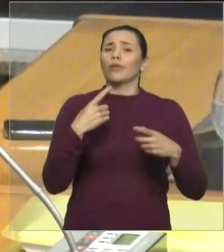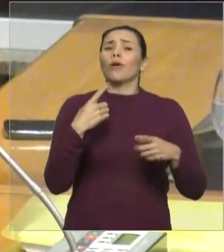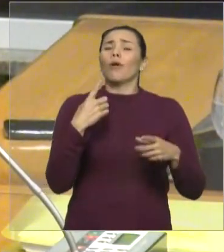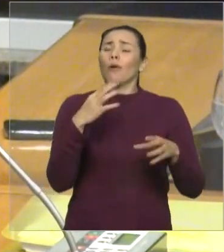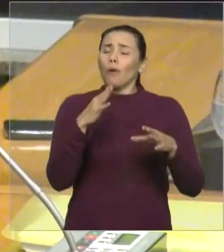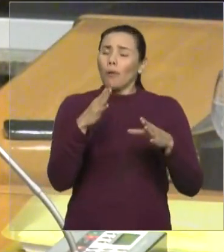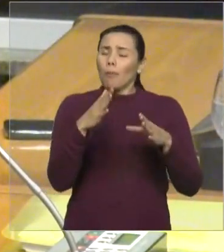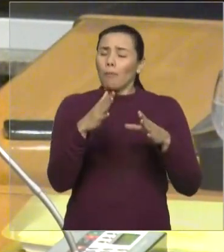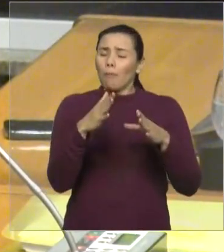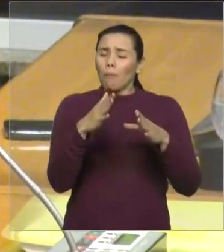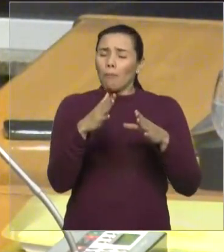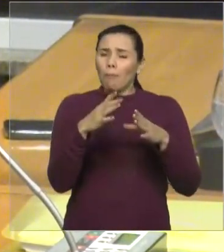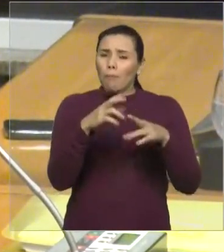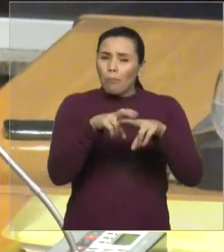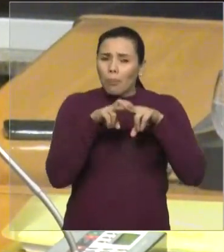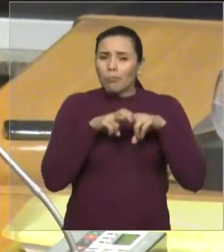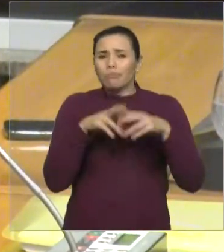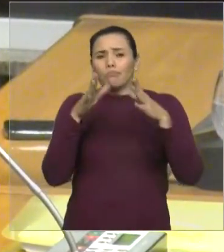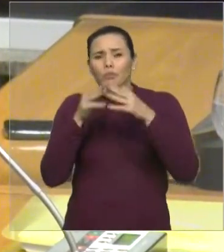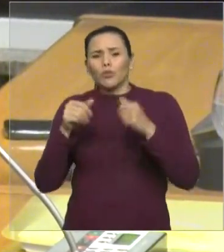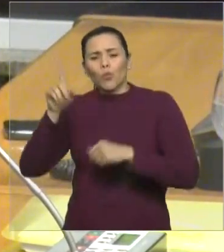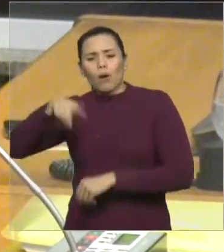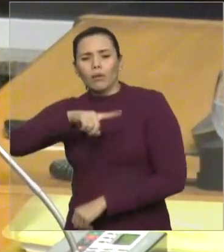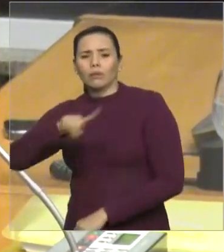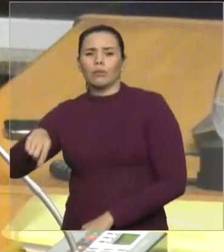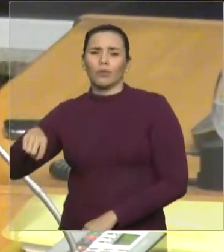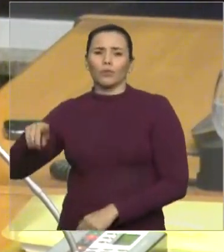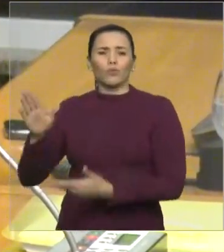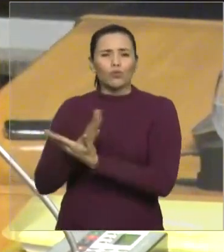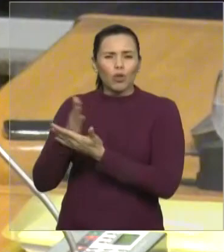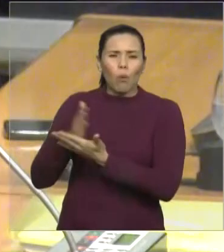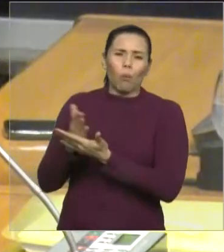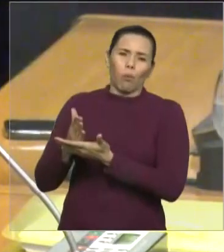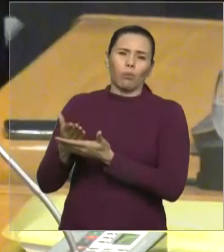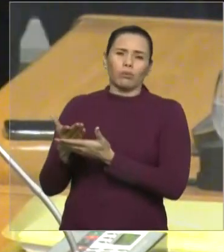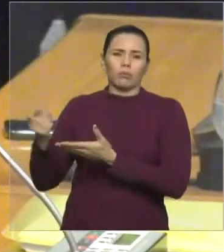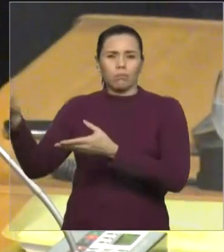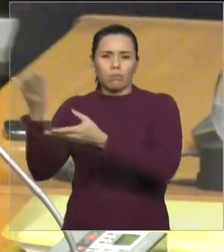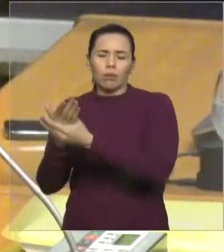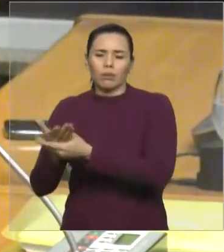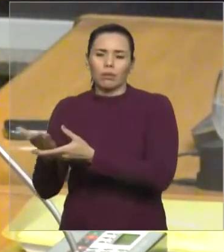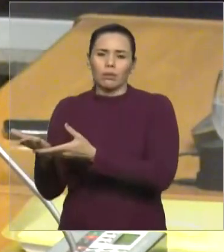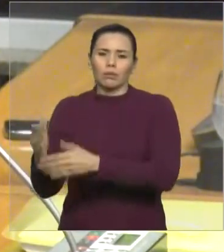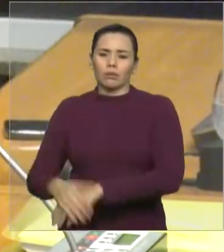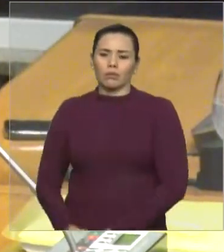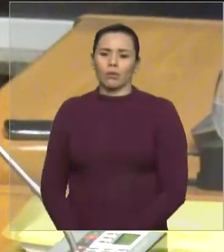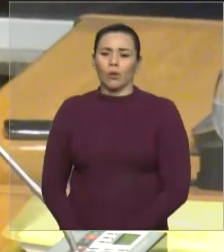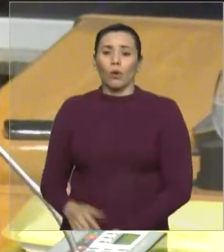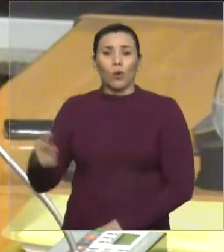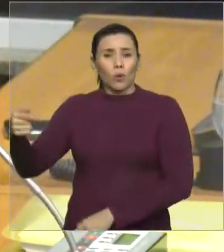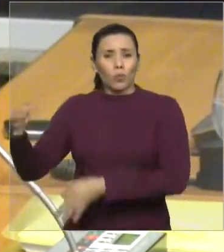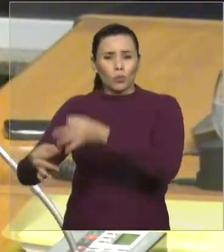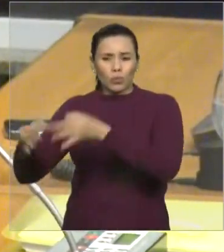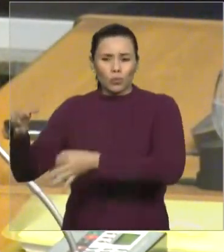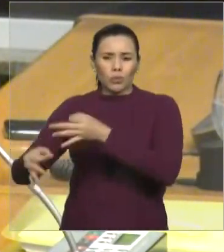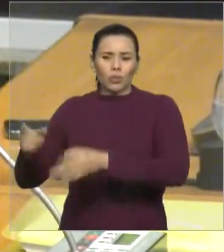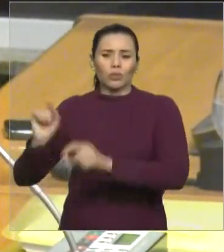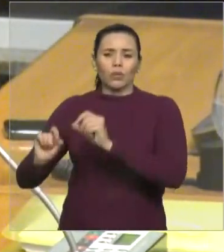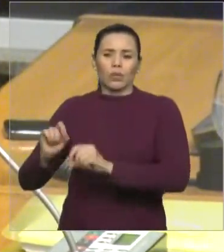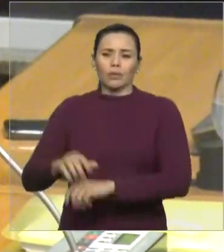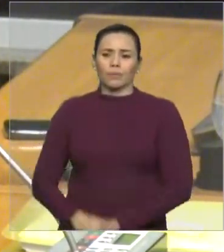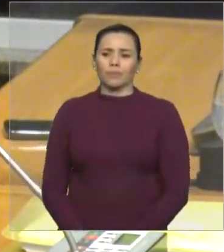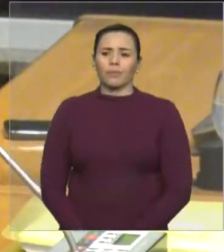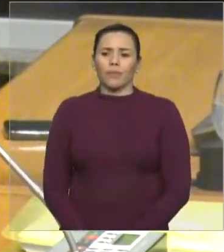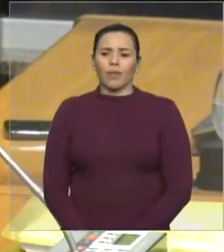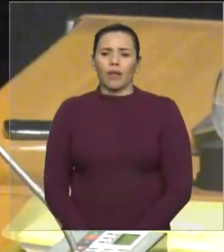Conselho Universitário, pelo consumo, foi 38. O juiz colocou tantos, que são 57 alunos, segundo a